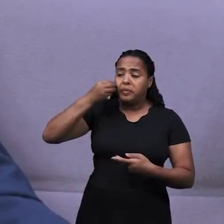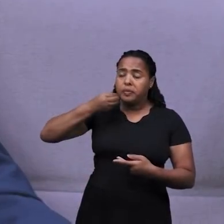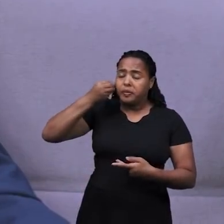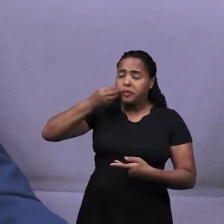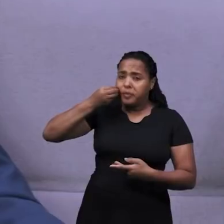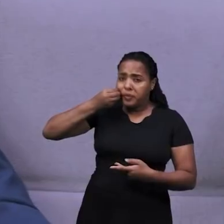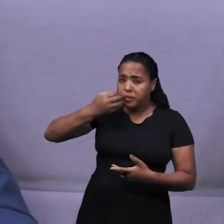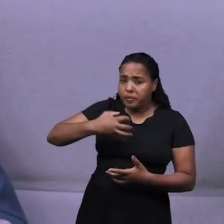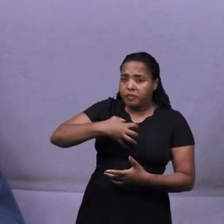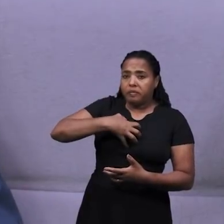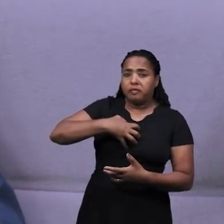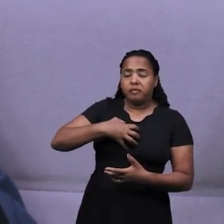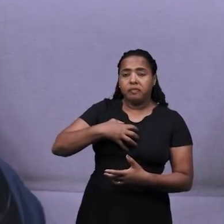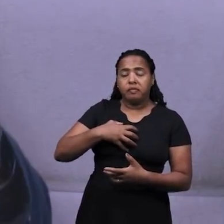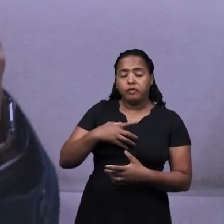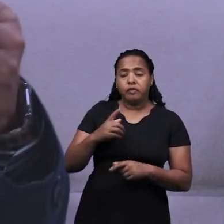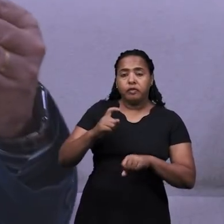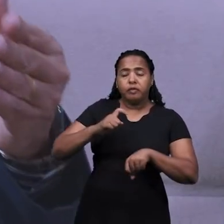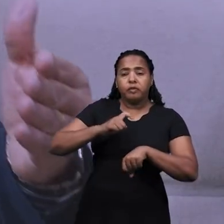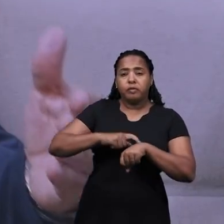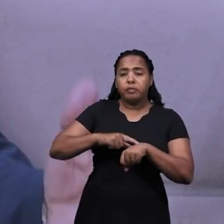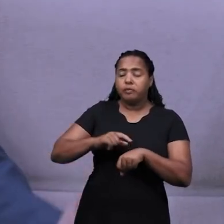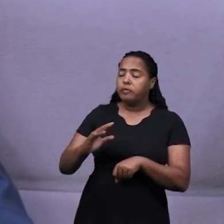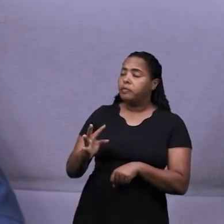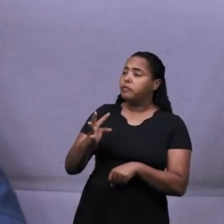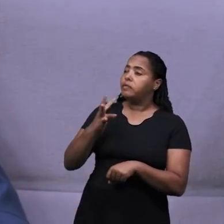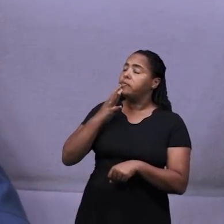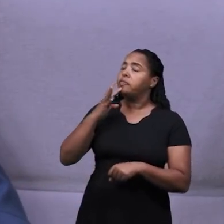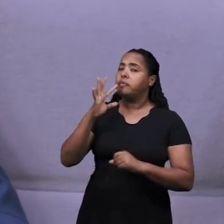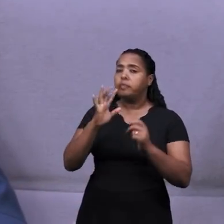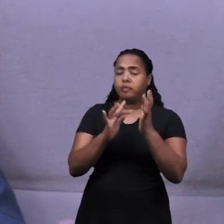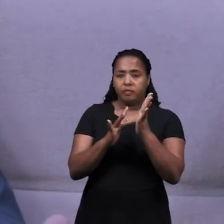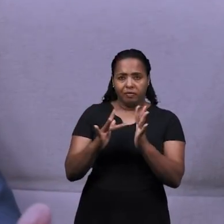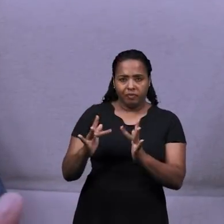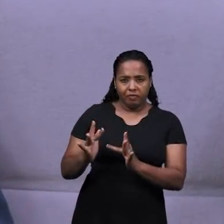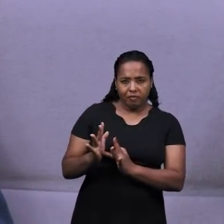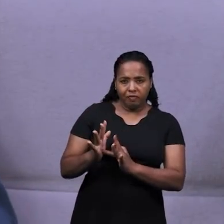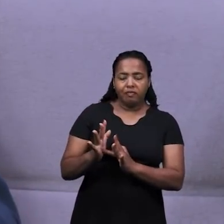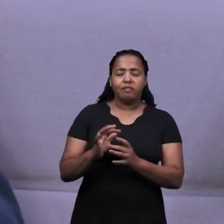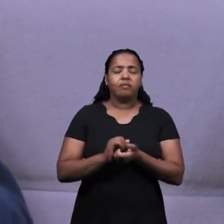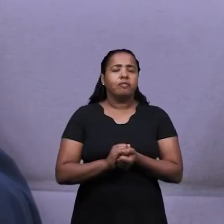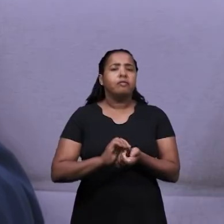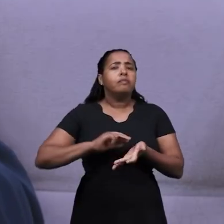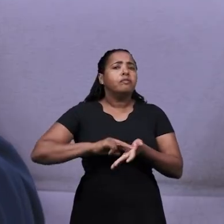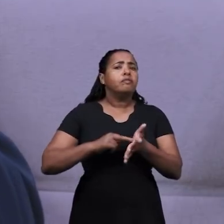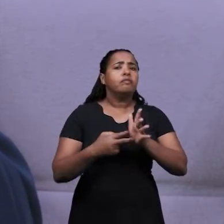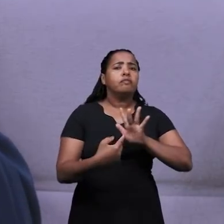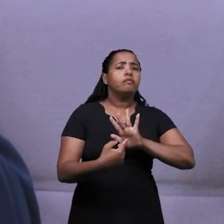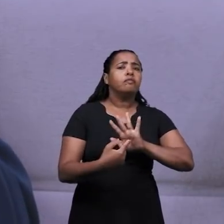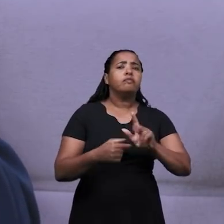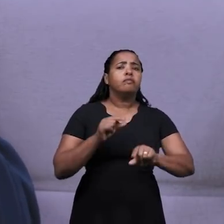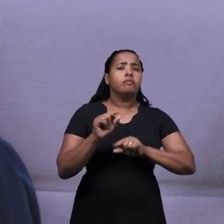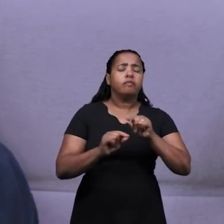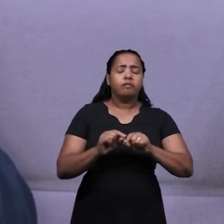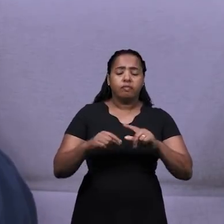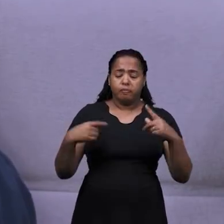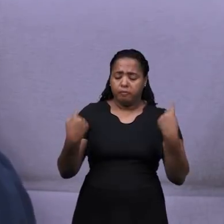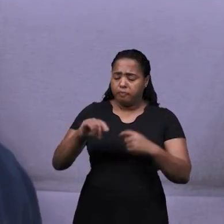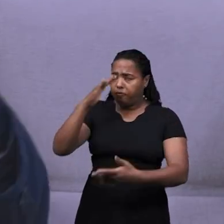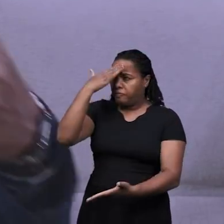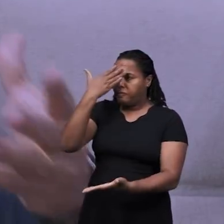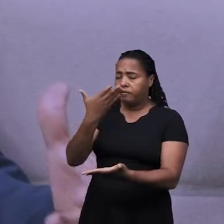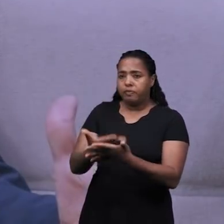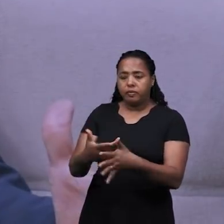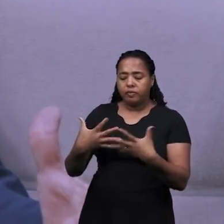experiência. Ele tem um encontro com o Senhor Jesus, não é? Quer dizer, basta crer